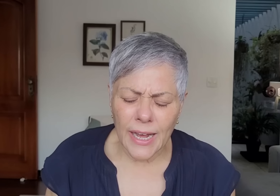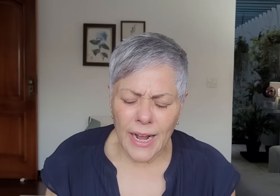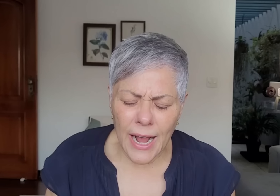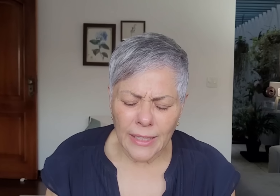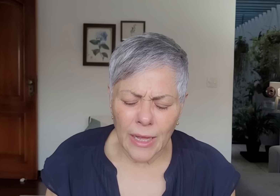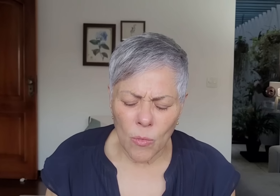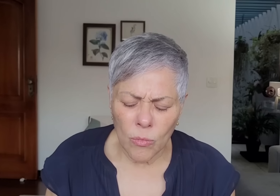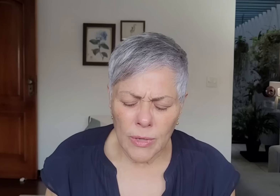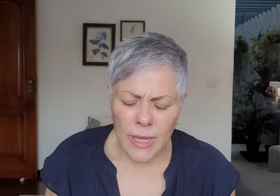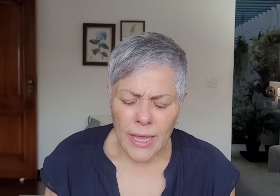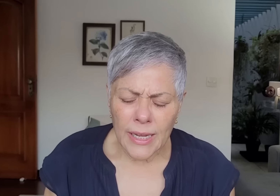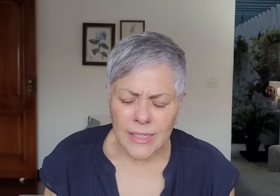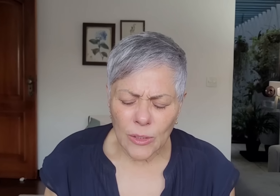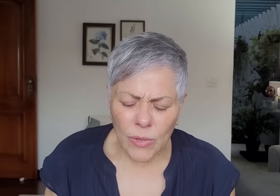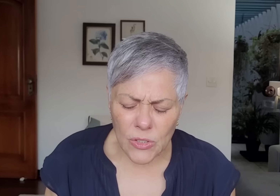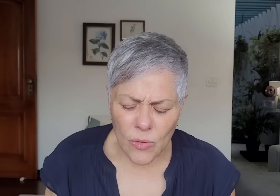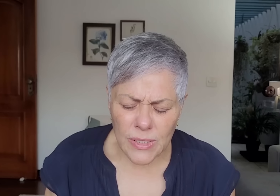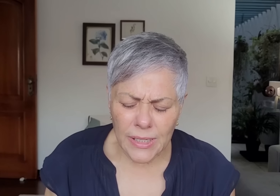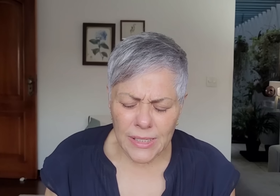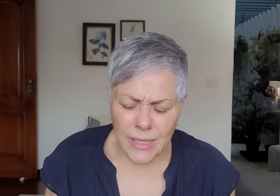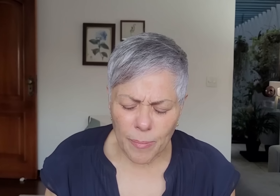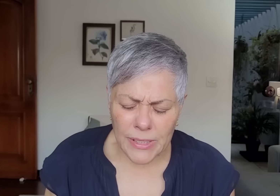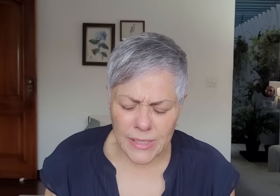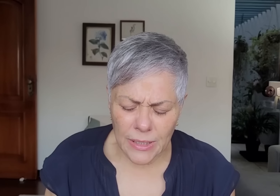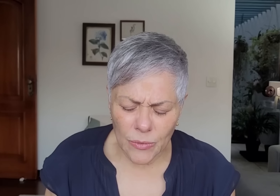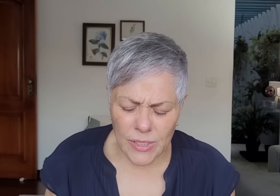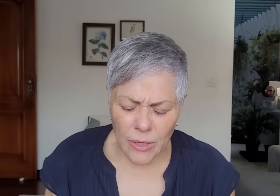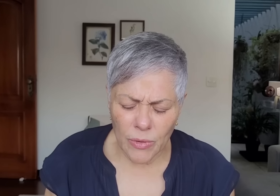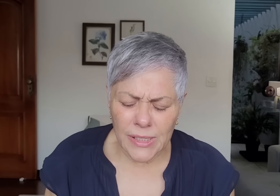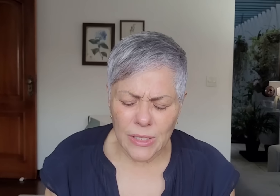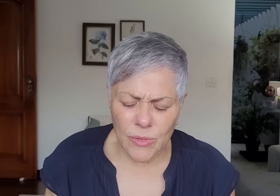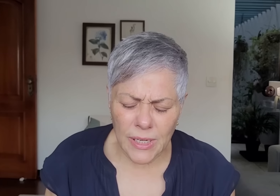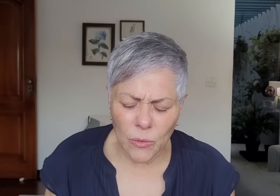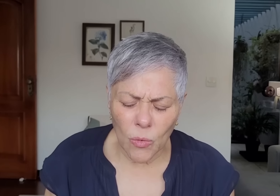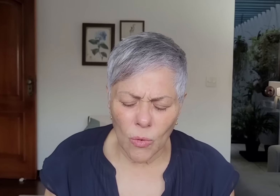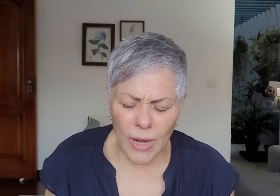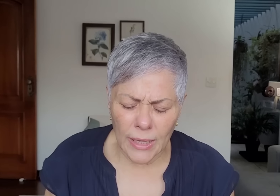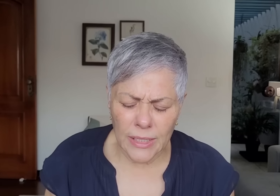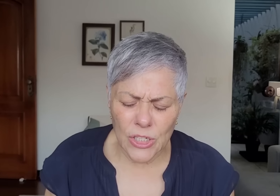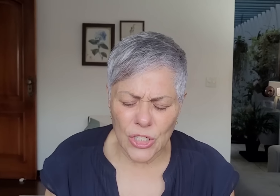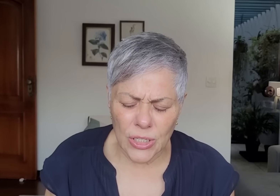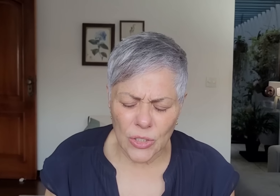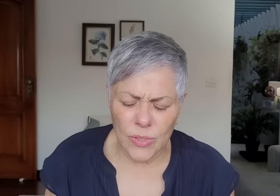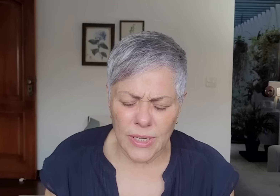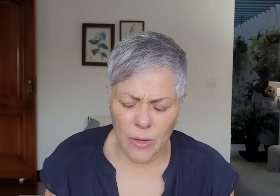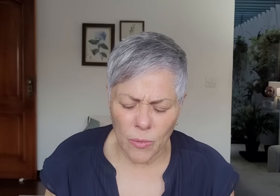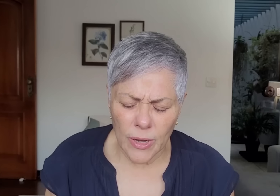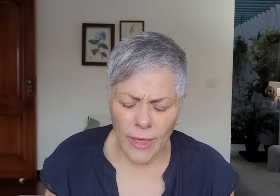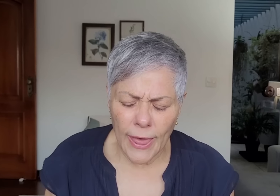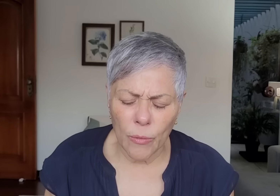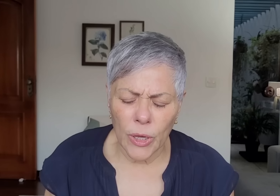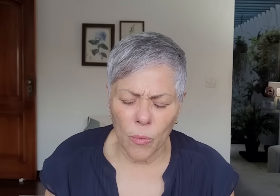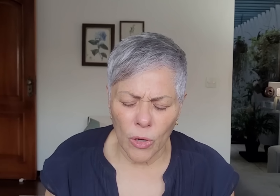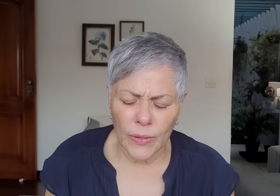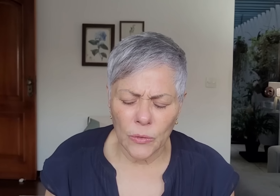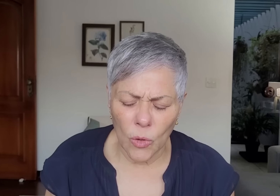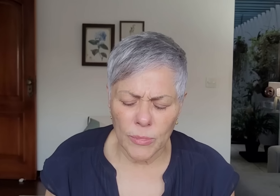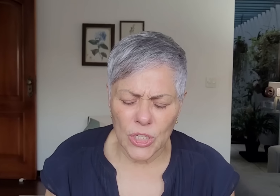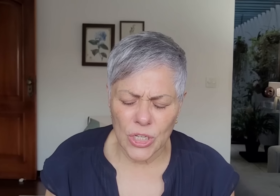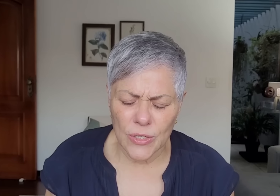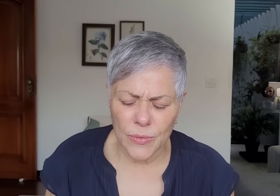visita cada um nas situações em que está passando Senhor e que estão sendo colocadas diante do senhor é o que eu